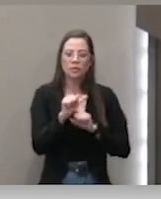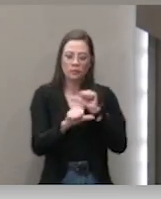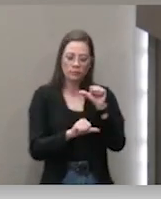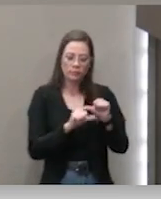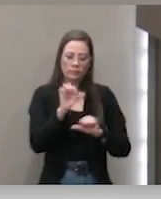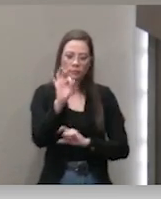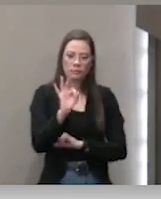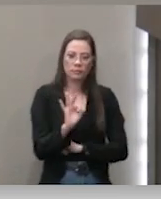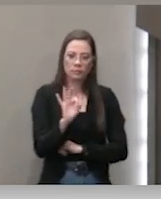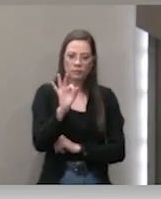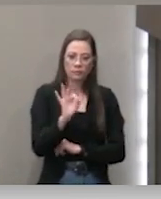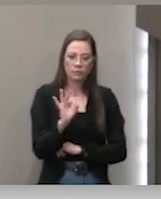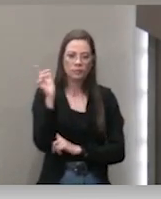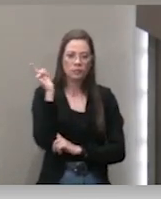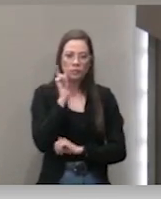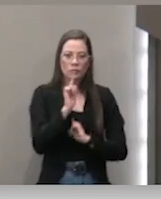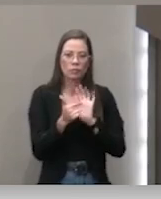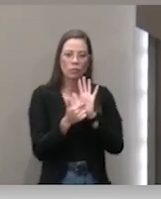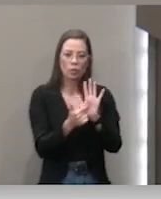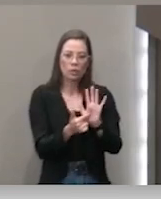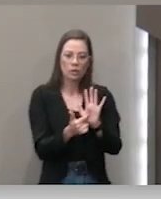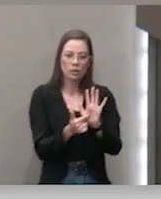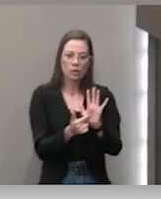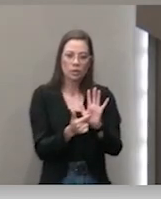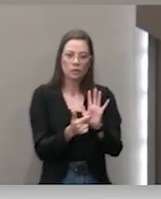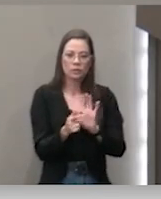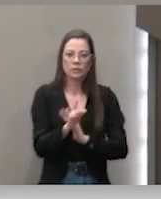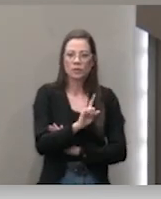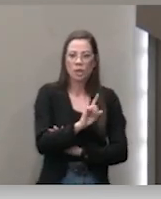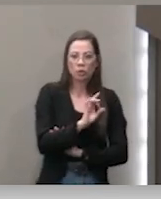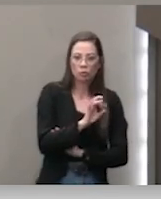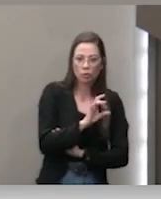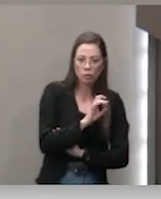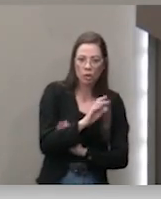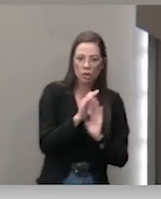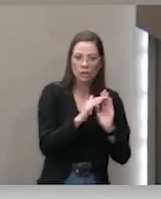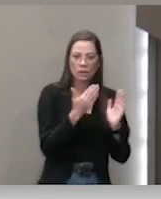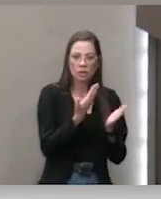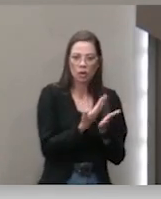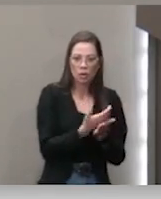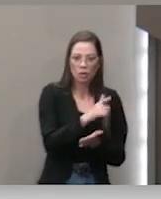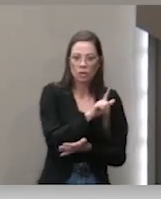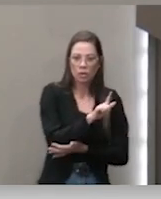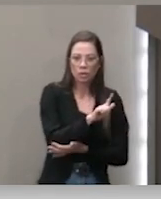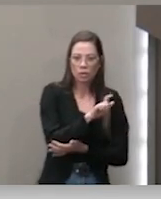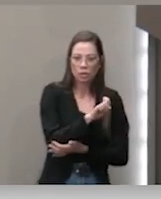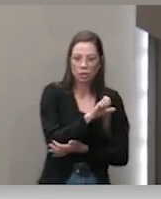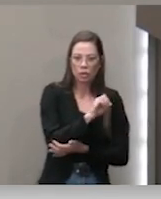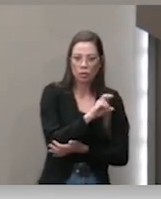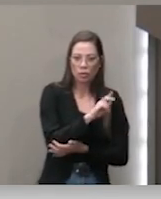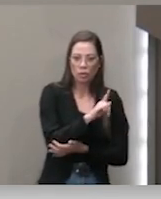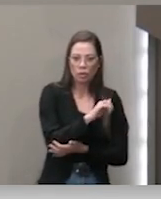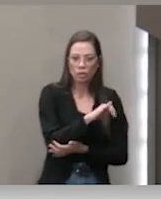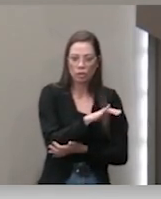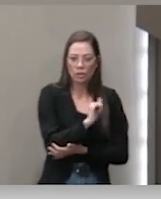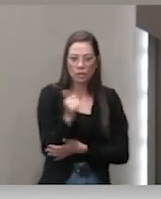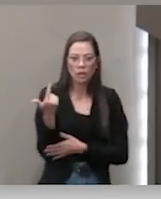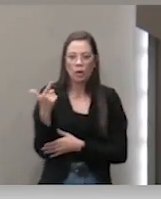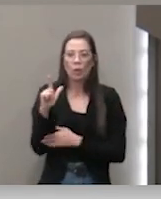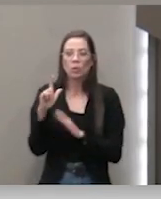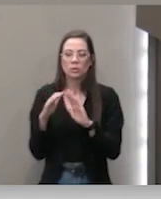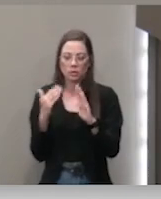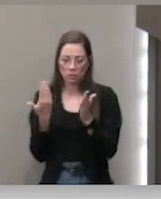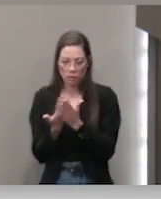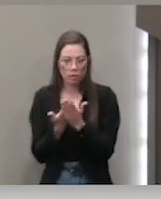modificação, uma alteração, para que não somente a Georgina Rosado possa se habilitar, mas todas as outras